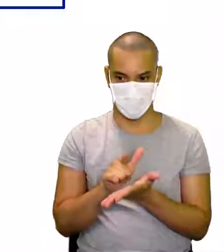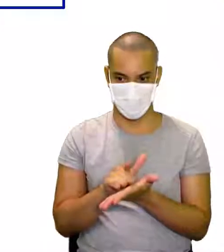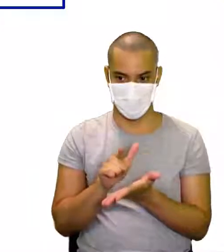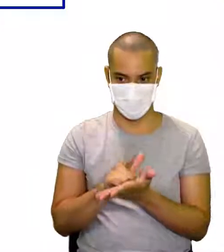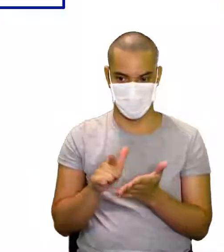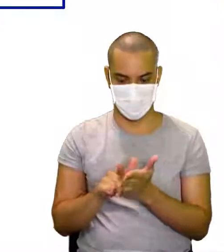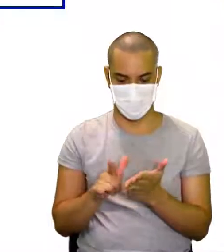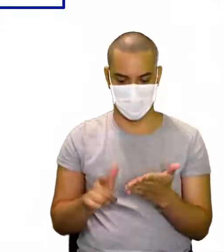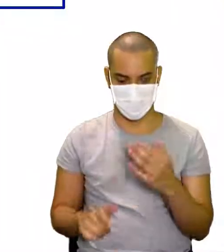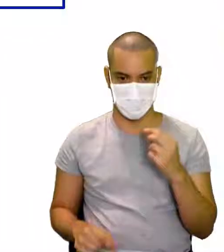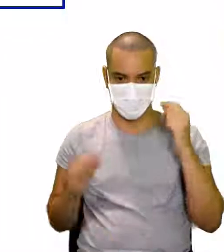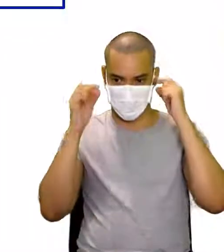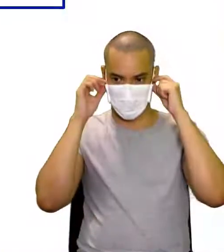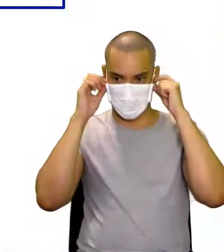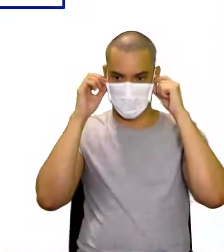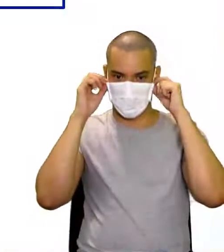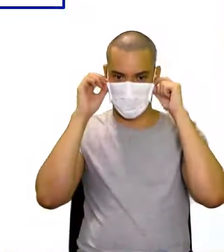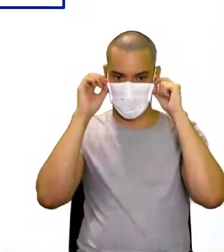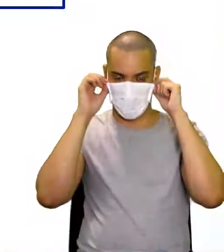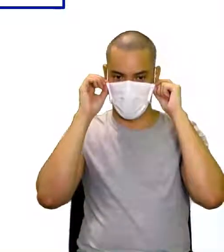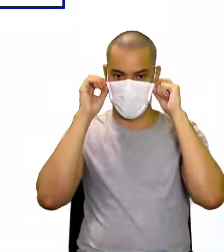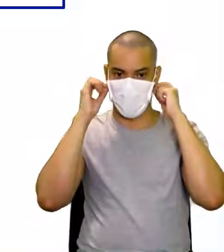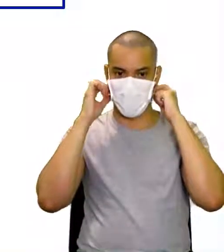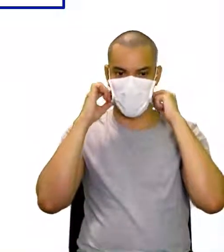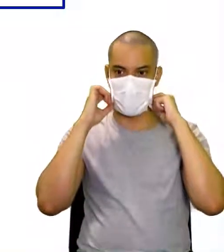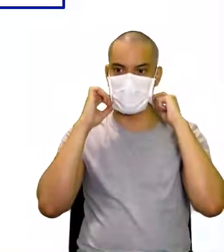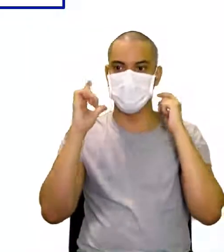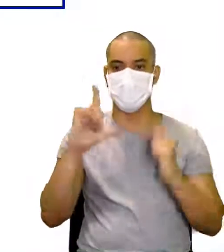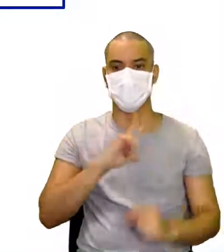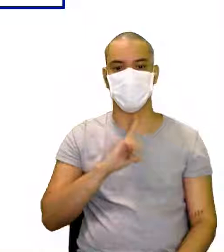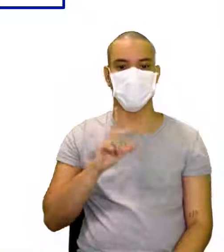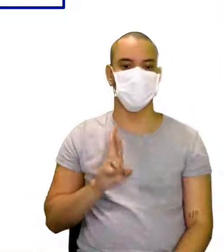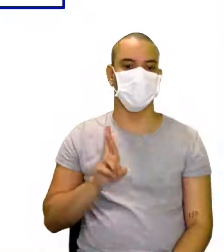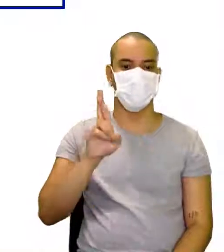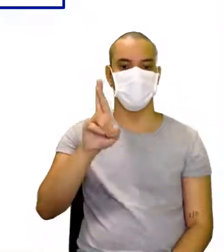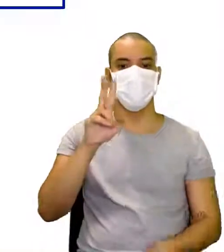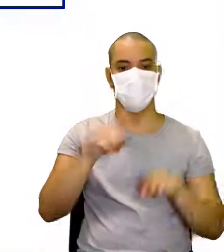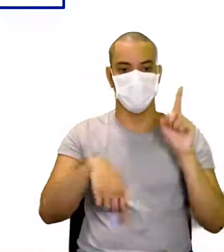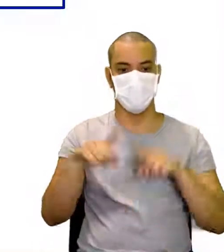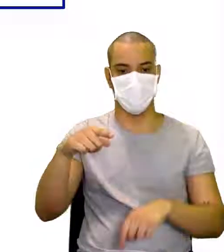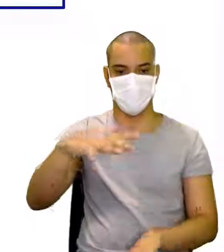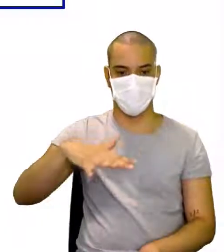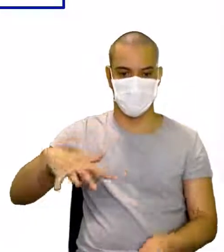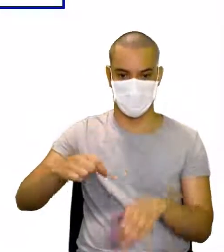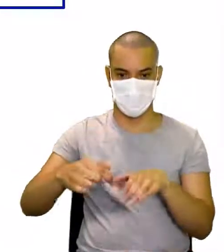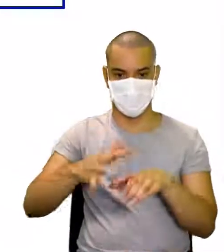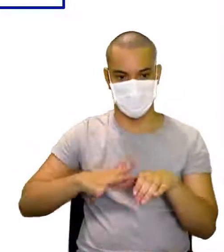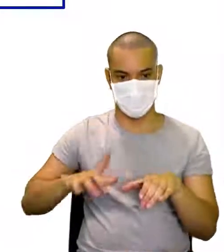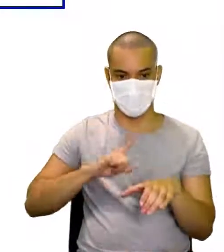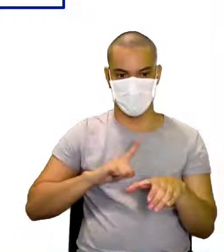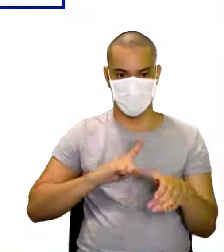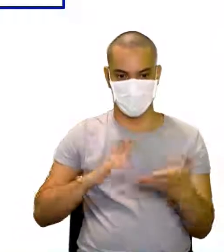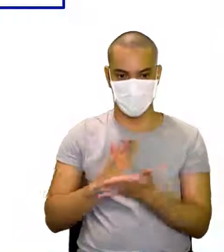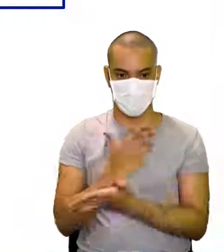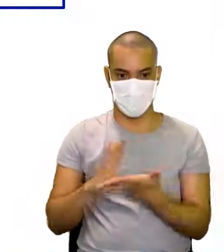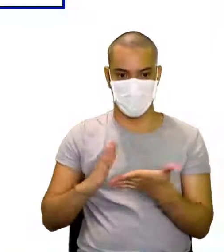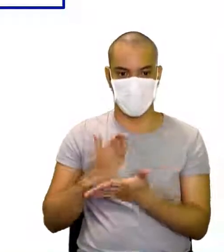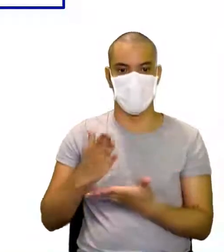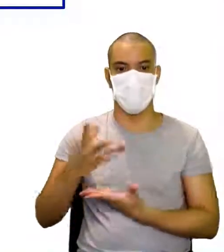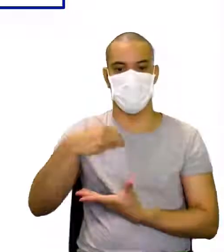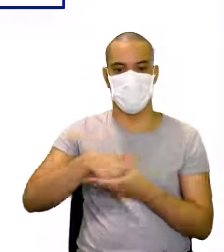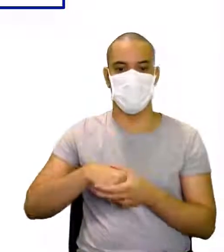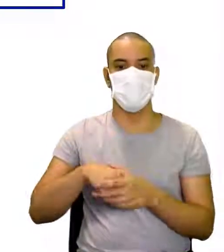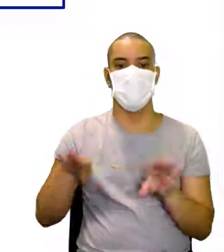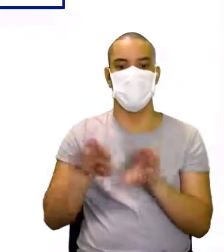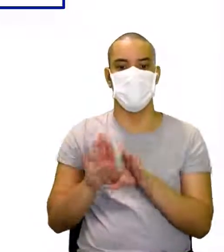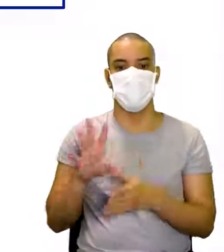linha de indução são representações da variação do campo magnético em uma certa região do espaço e são tangentes